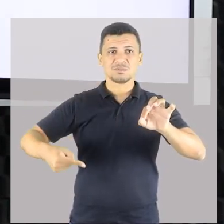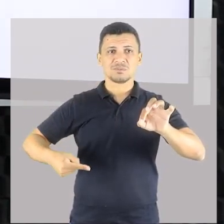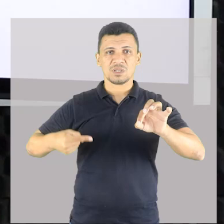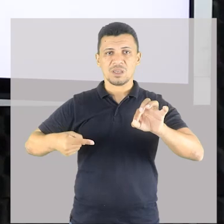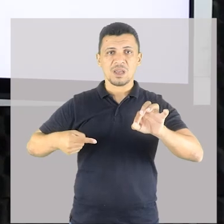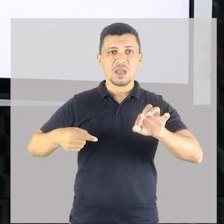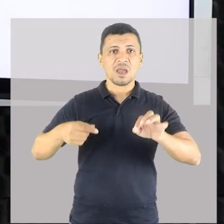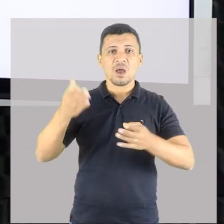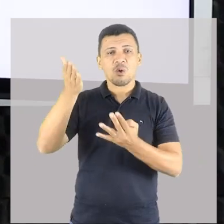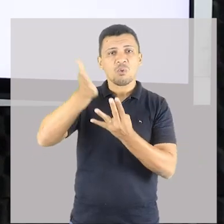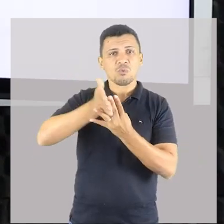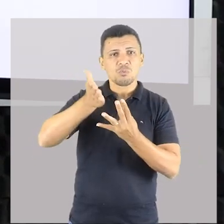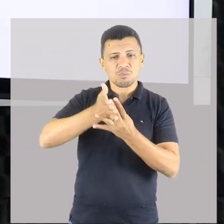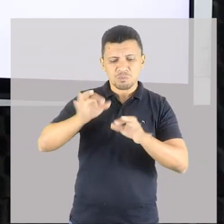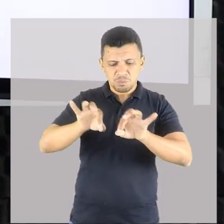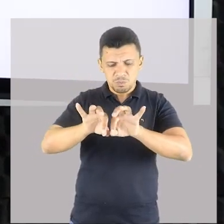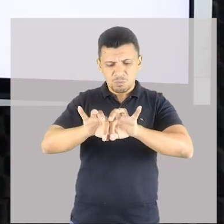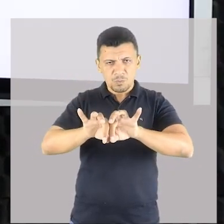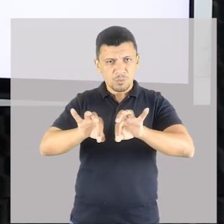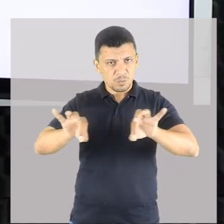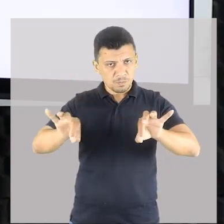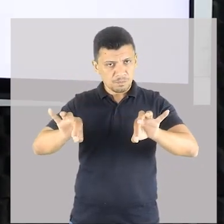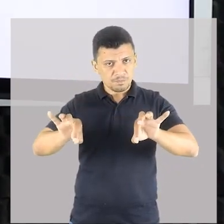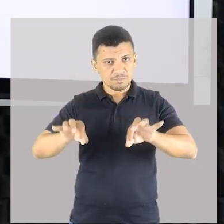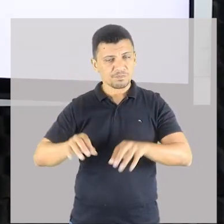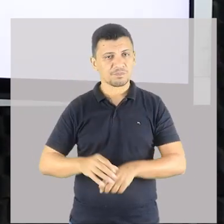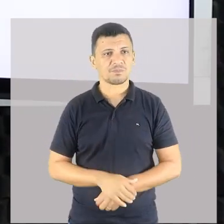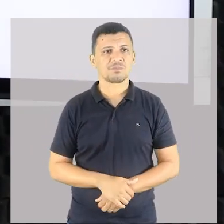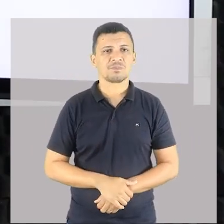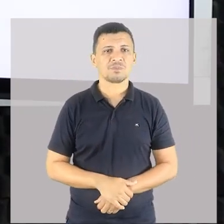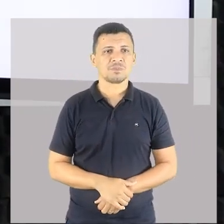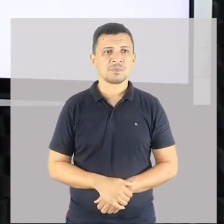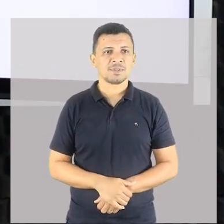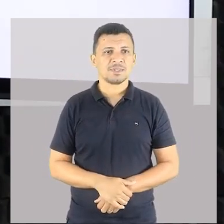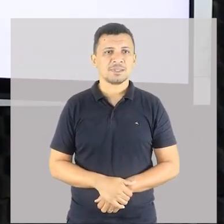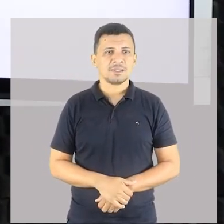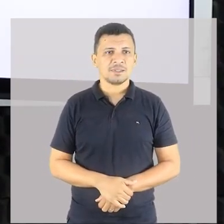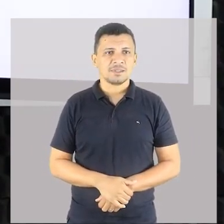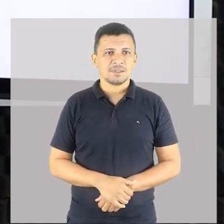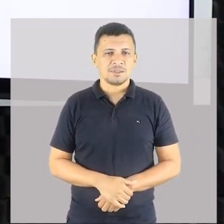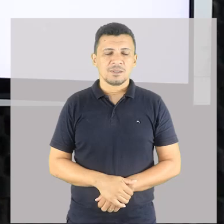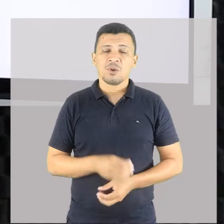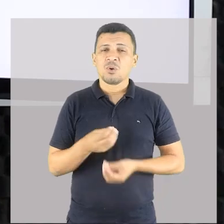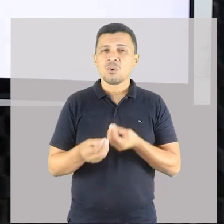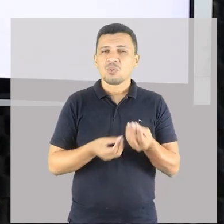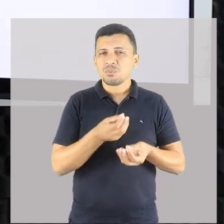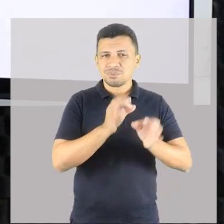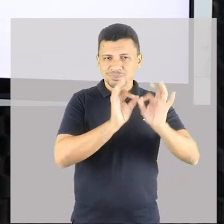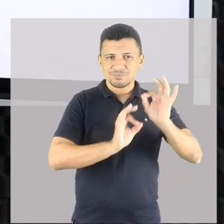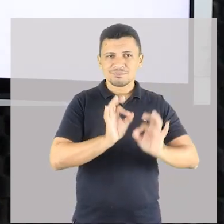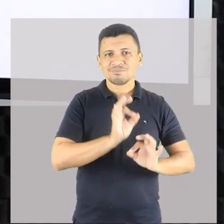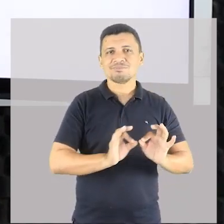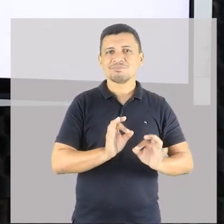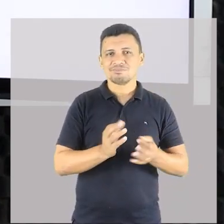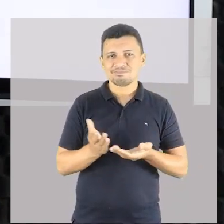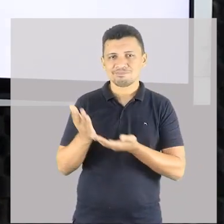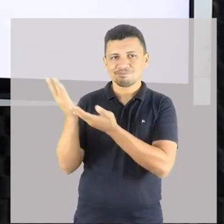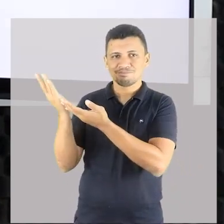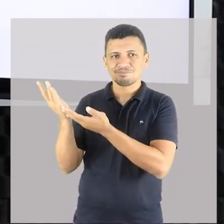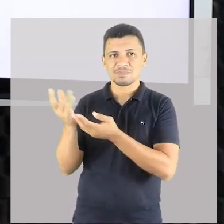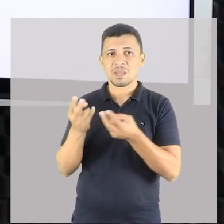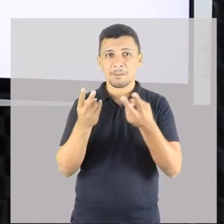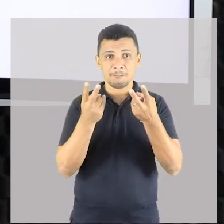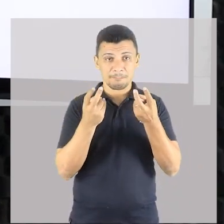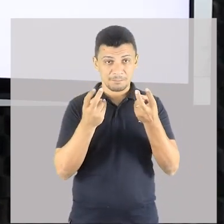centro do fio aqui, ó, por onde o fio está passando. Tá? Então, a configuração é essa. Agora, perceba, ela